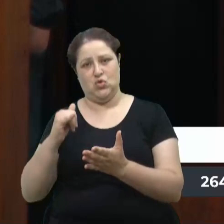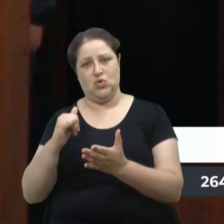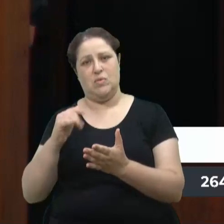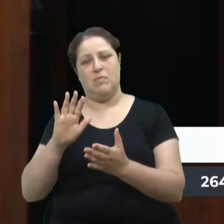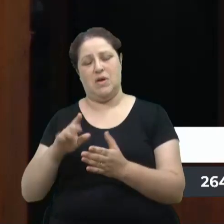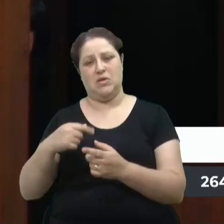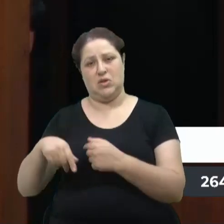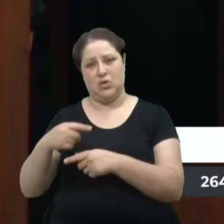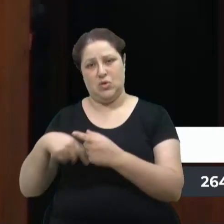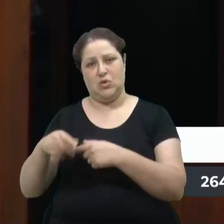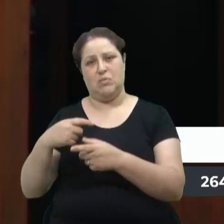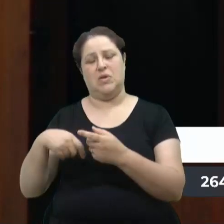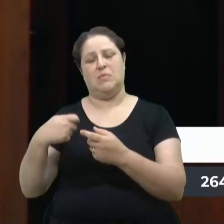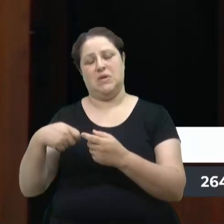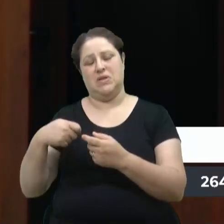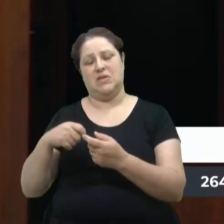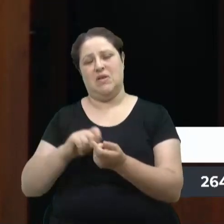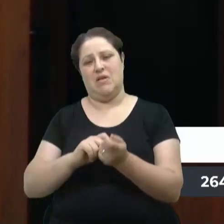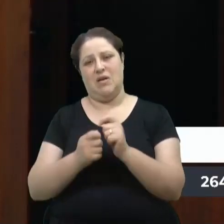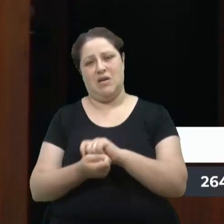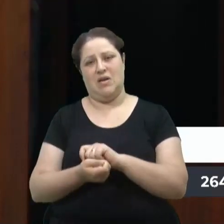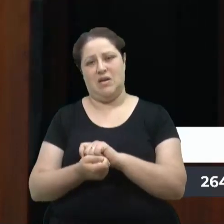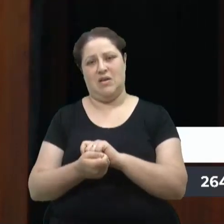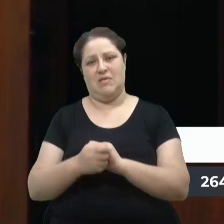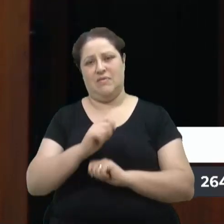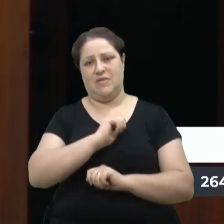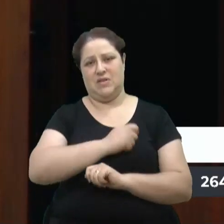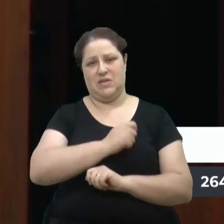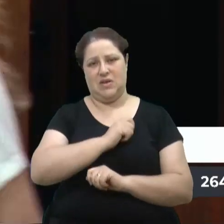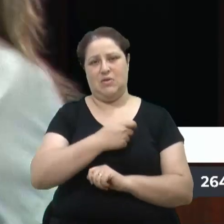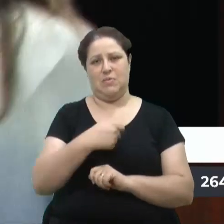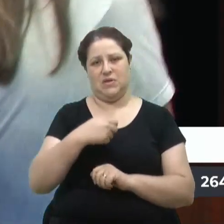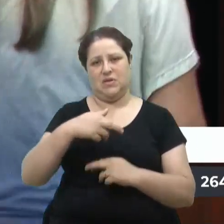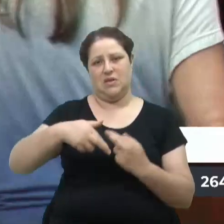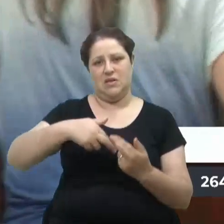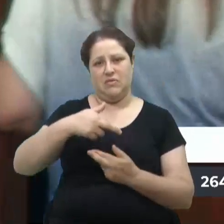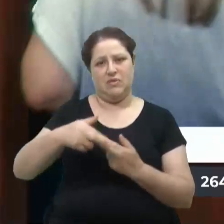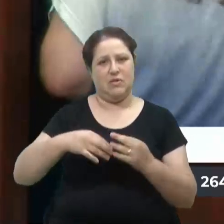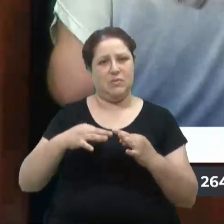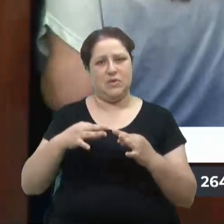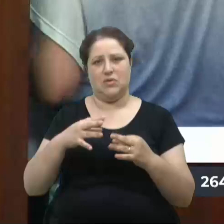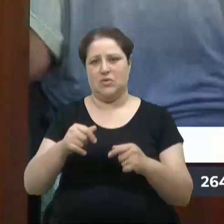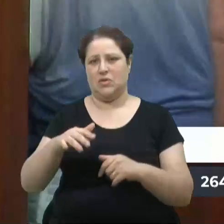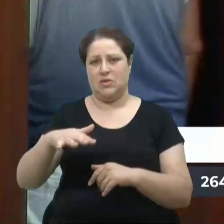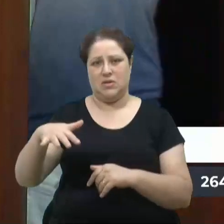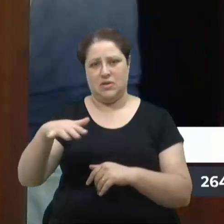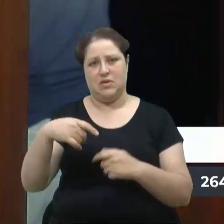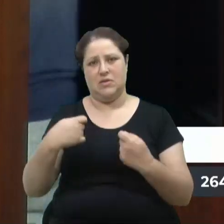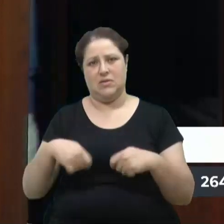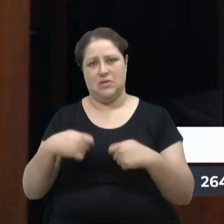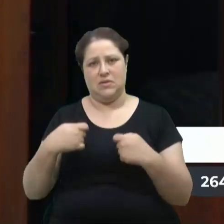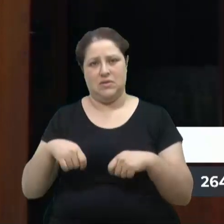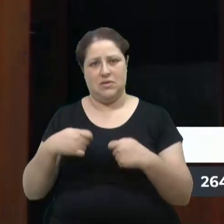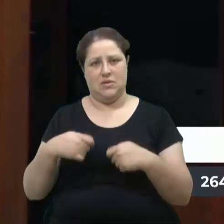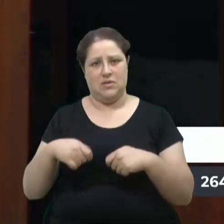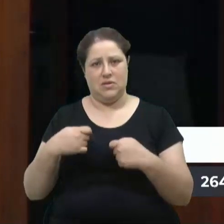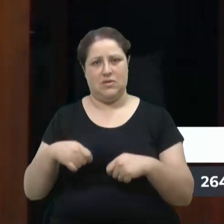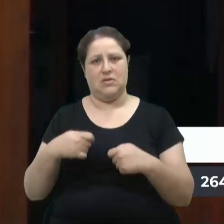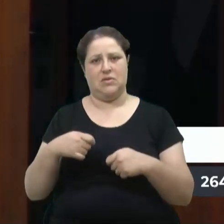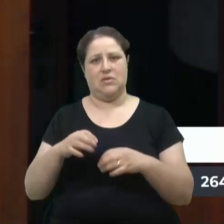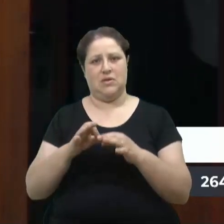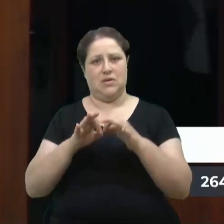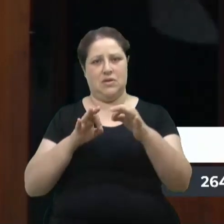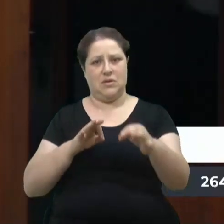precisa fazer ajuste fiscal, precisa fazer reformas. Todas as esferas precisam